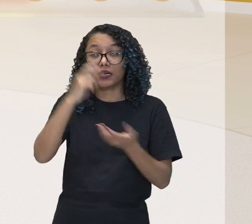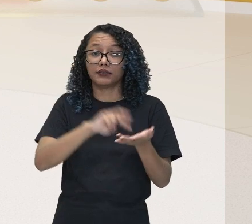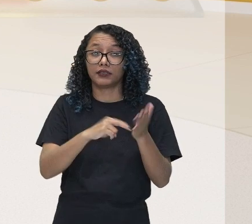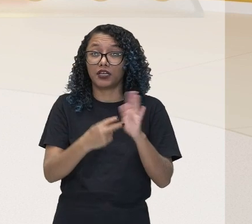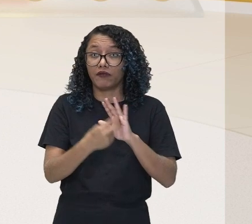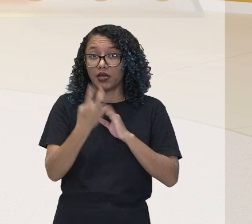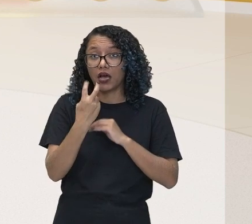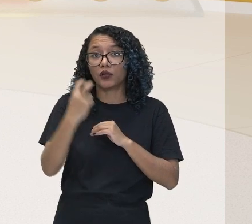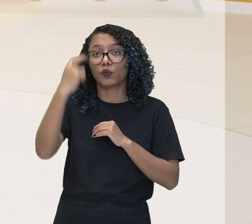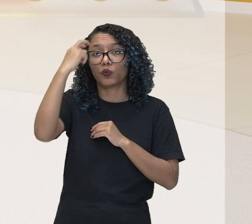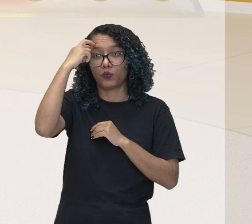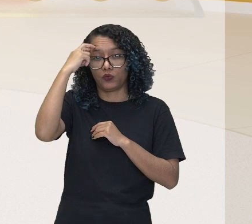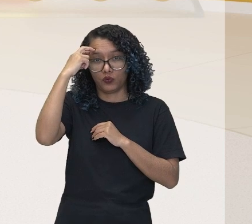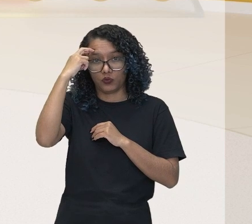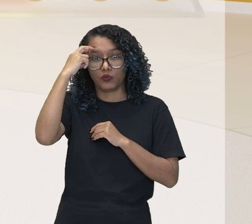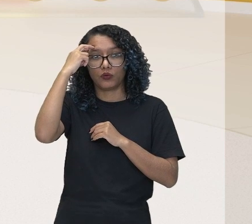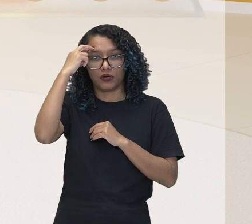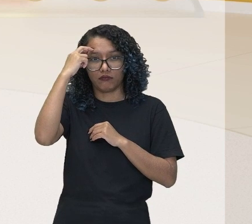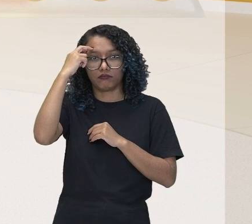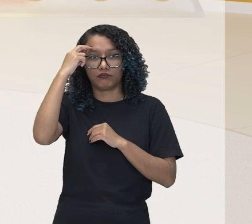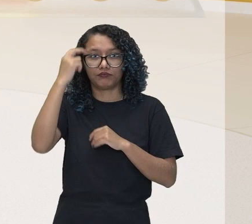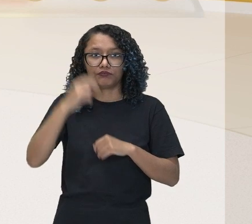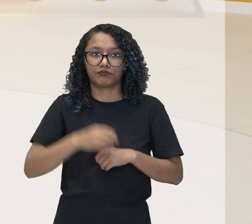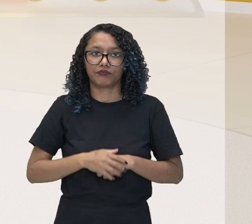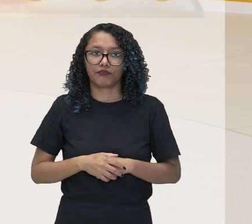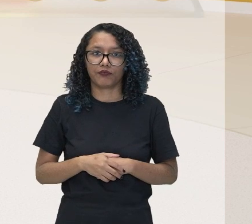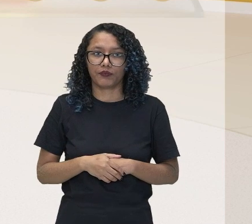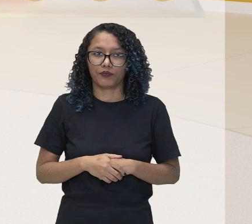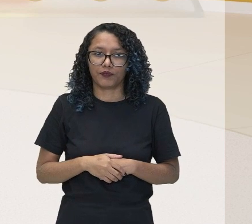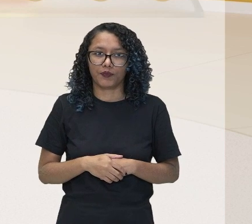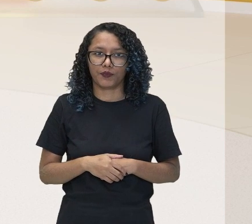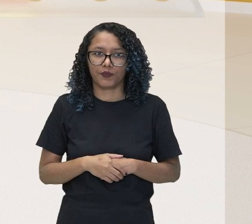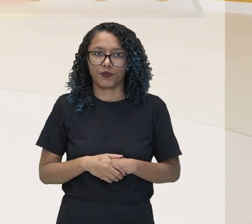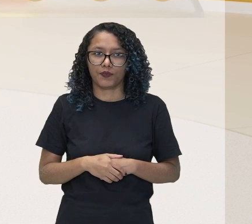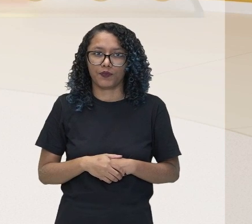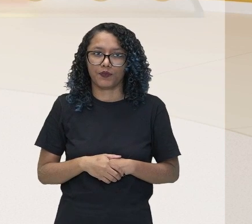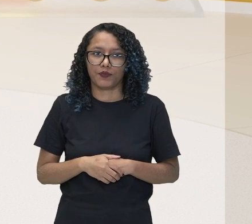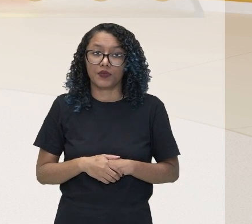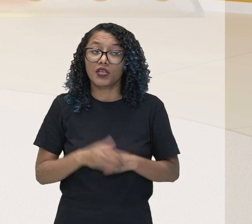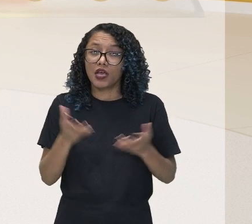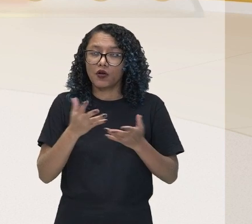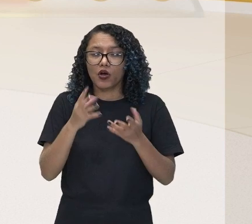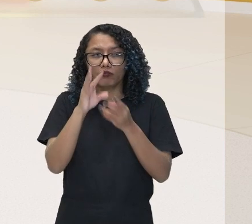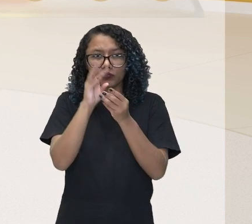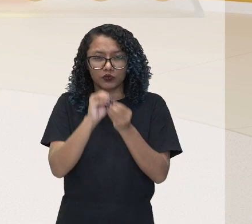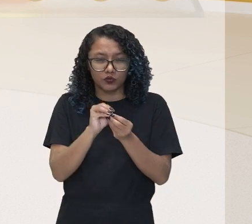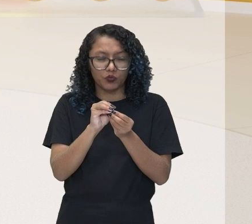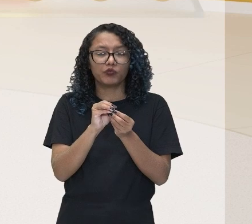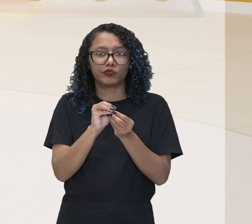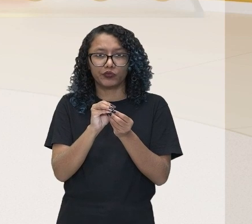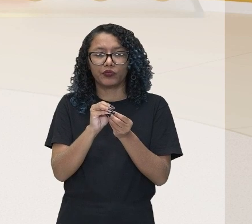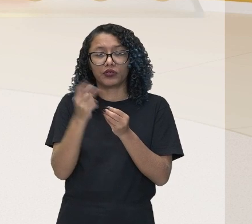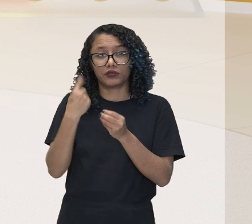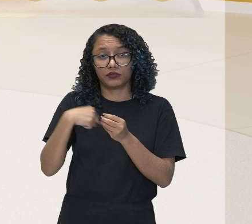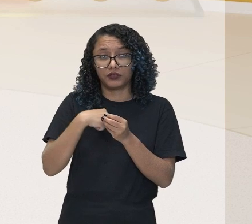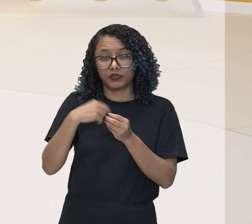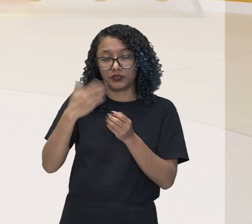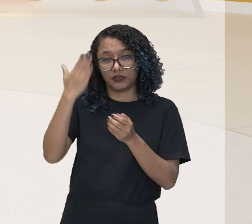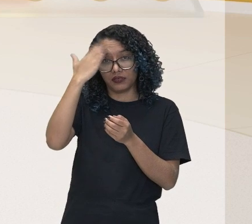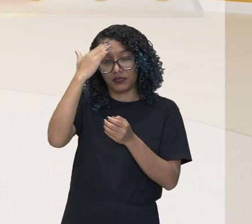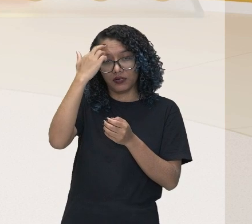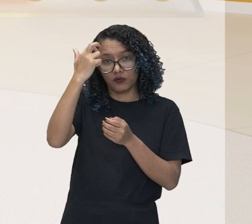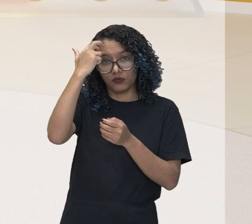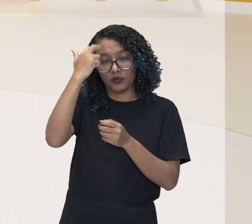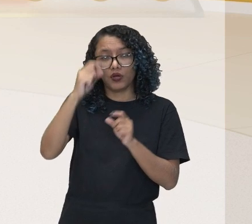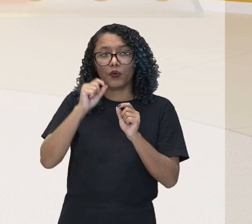aqui a gente já pode, né, fazer aqui uma pequena síntese, né, de entender o que é cultura. Cultura é tudo aquilo que é transformado